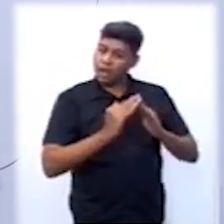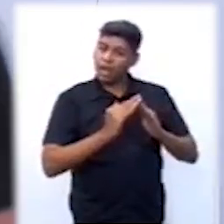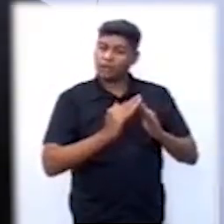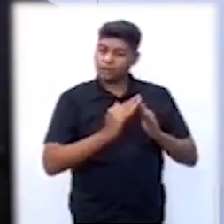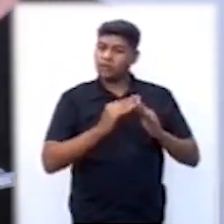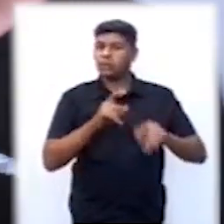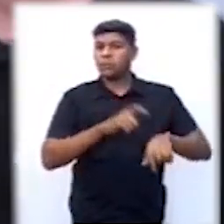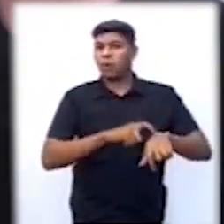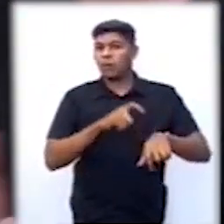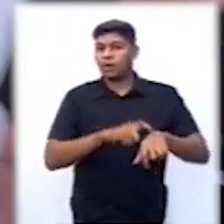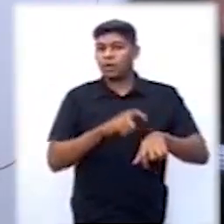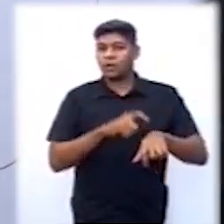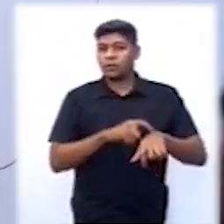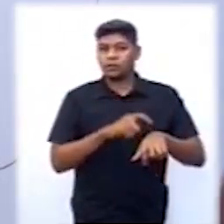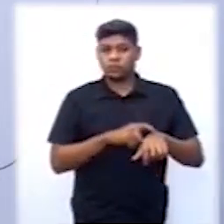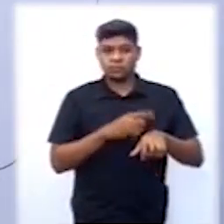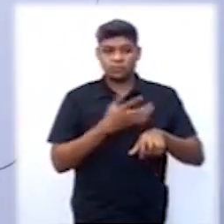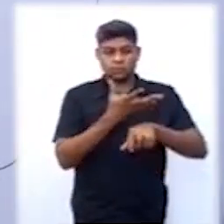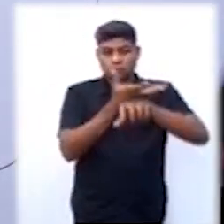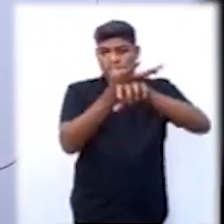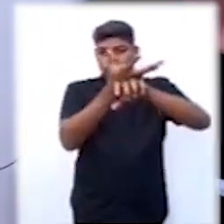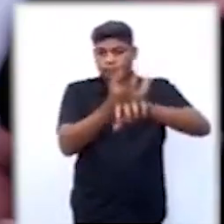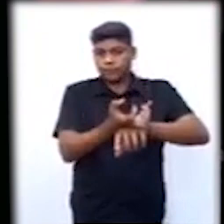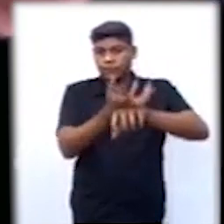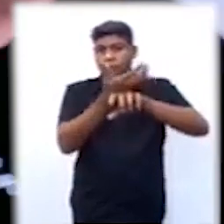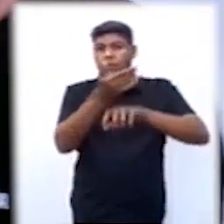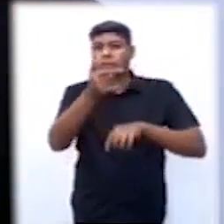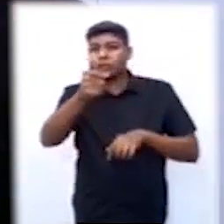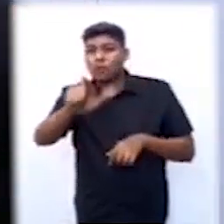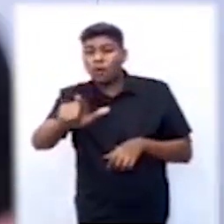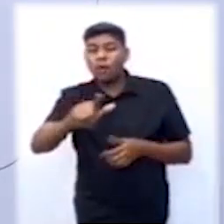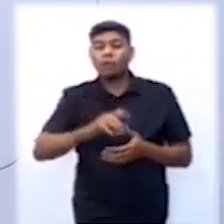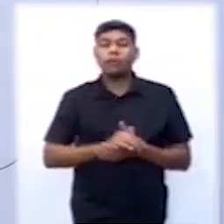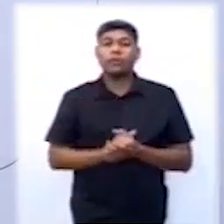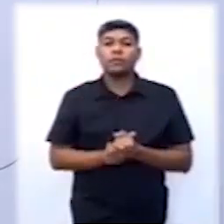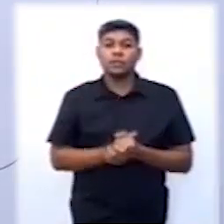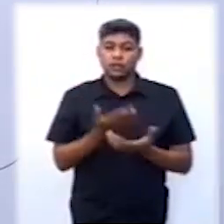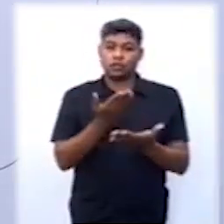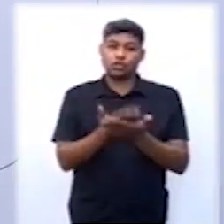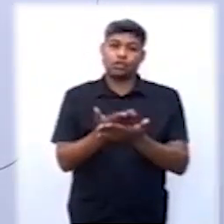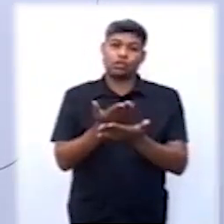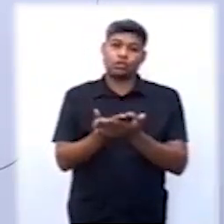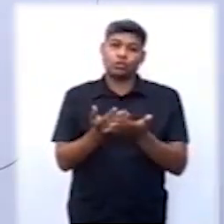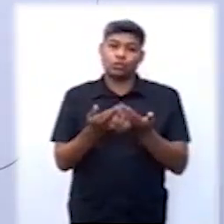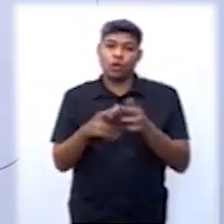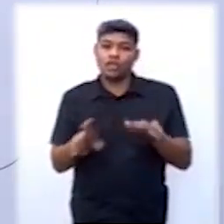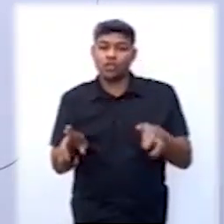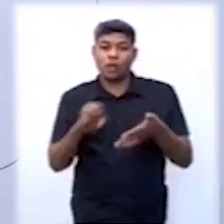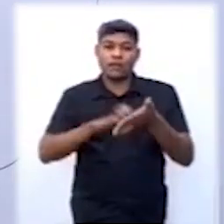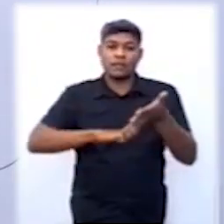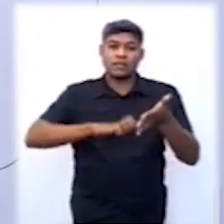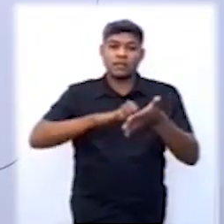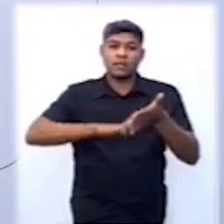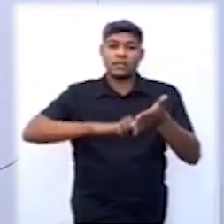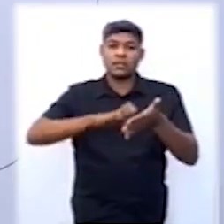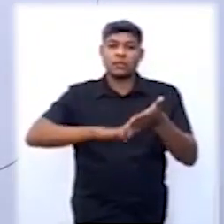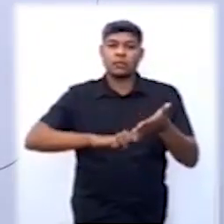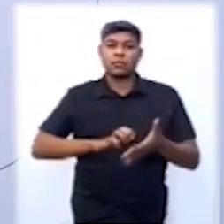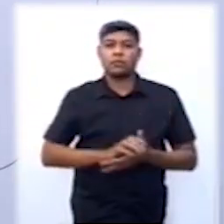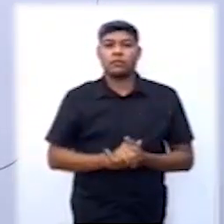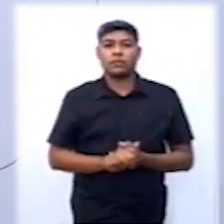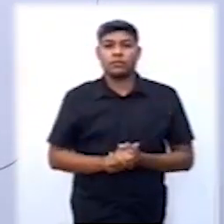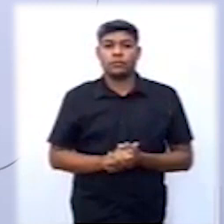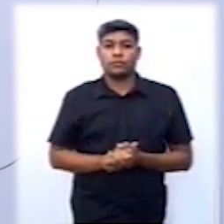nesse momento, saindo da frente para você bater um print de novo. E estuda, resolve muito exercício. E